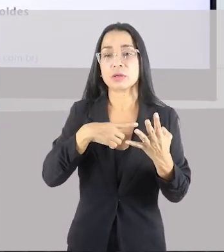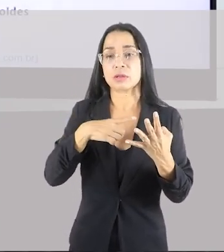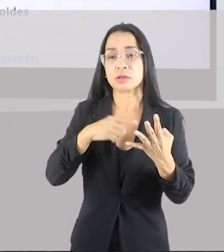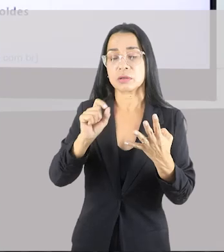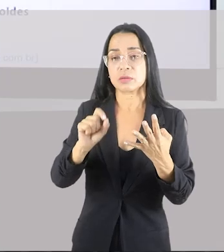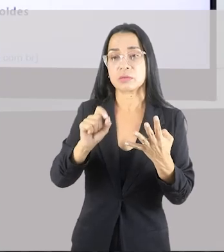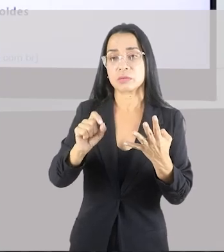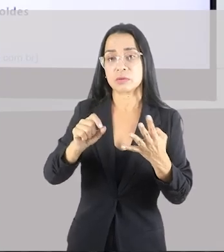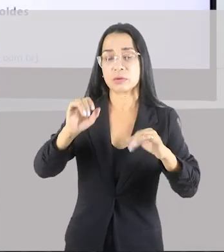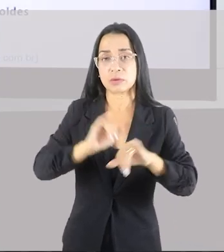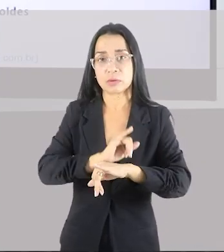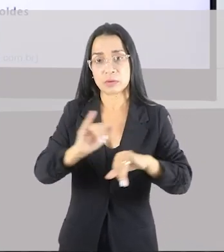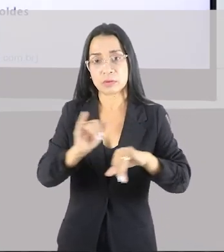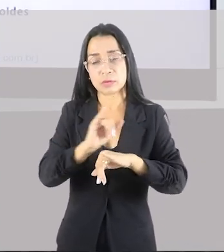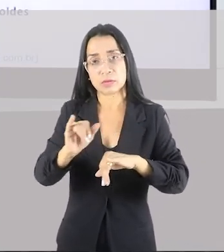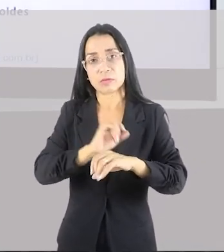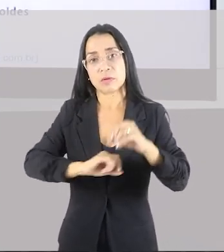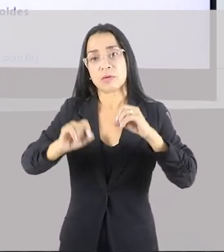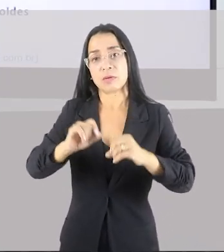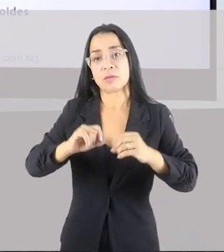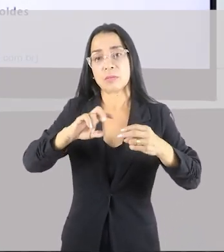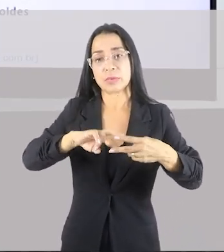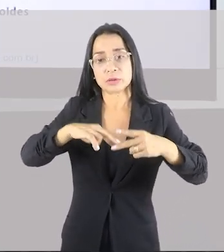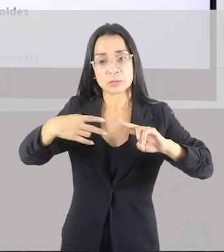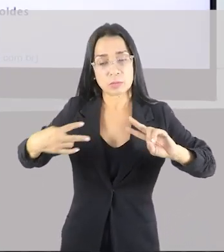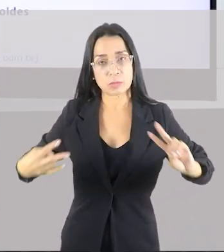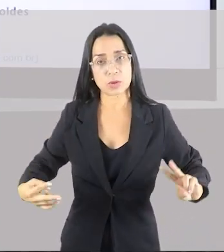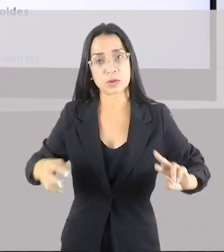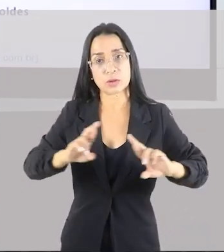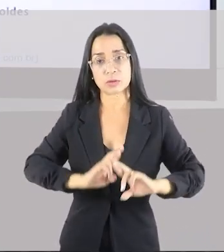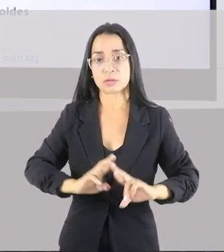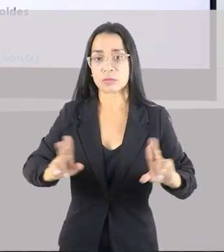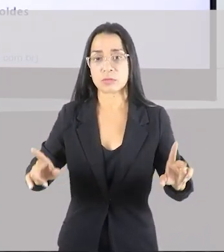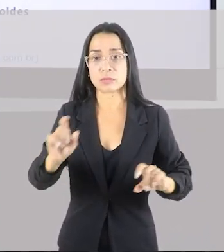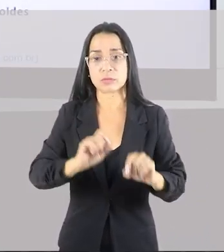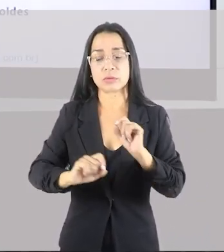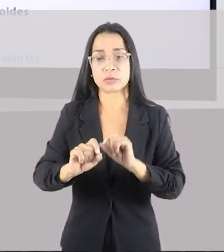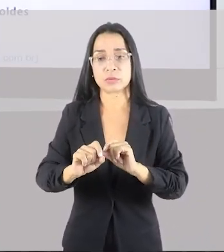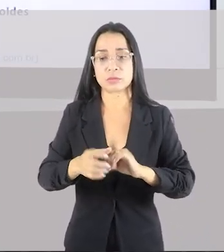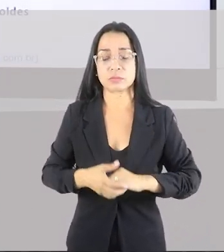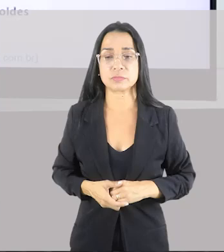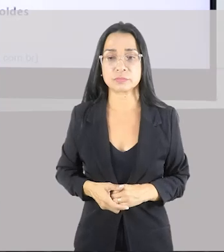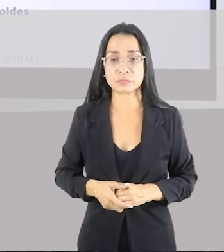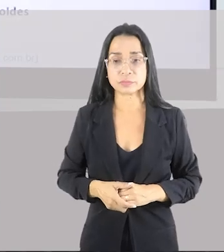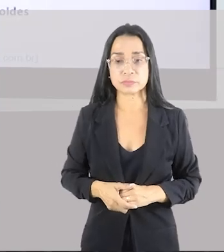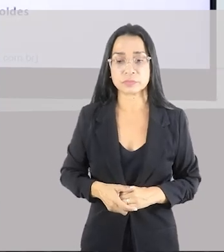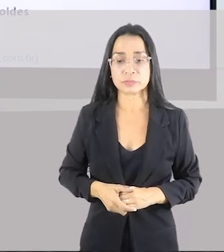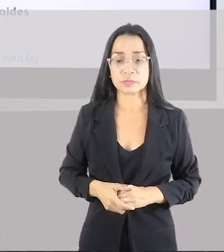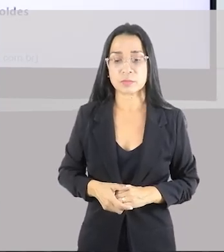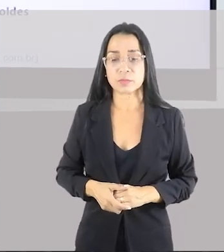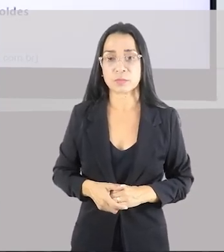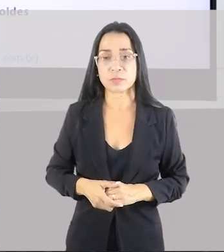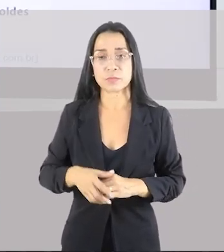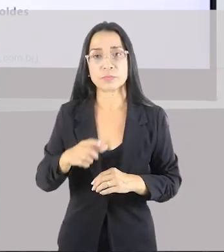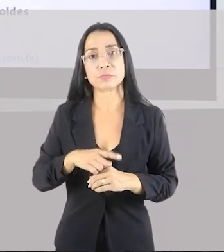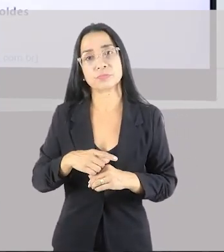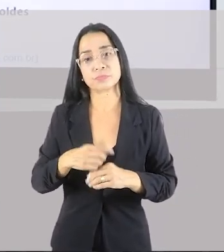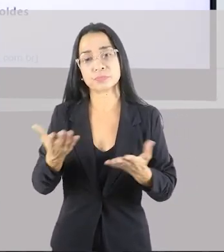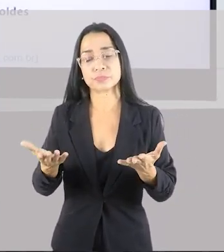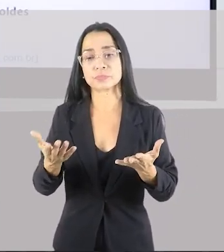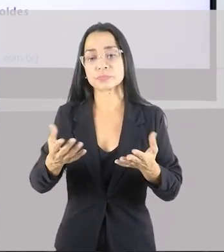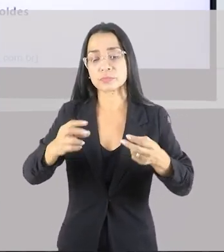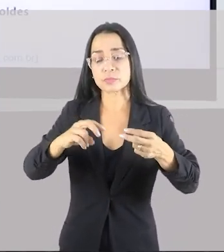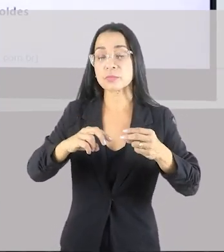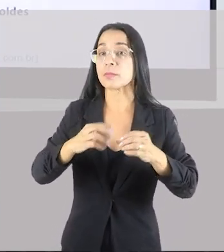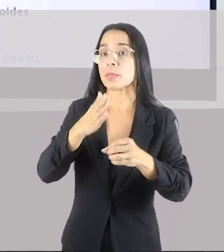contêm ali uma informação genética diversificada, diferente, tá certo? Passado então a meiose 1, a